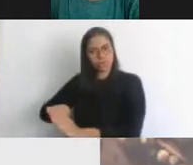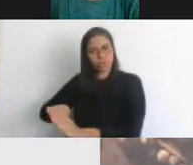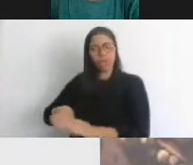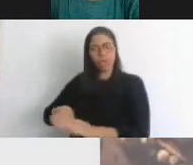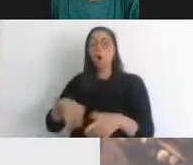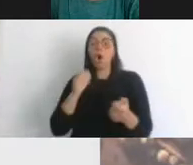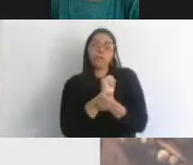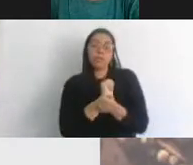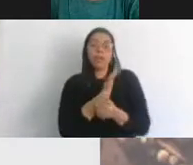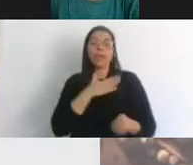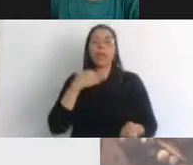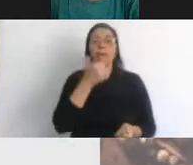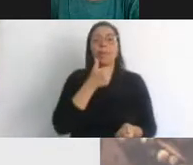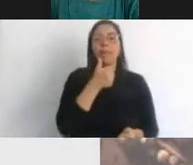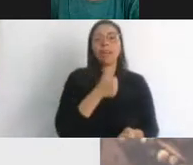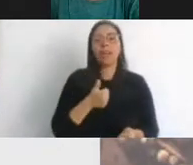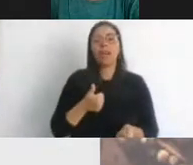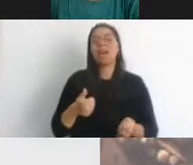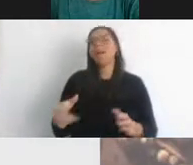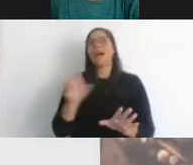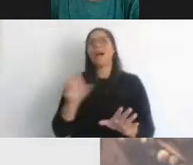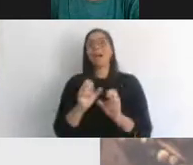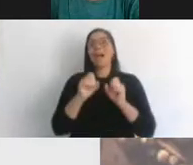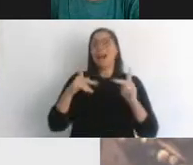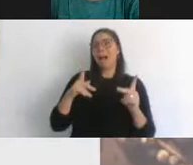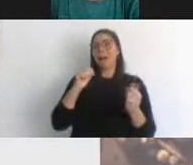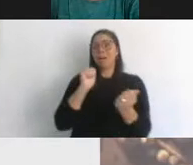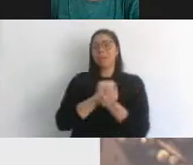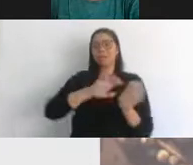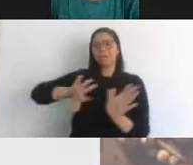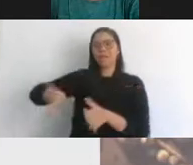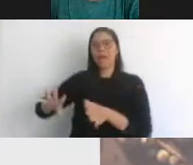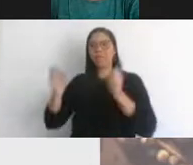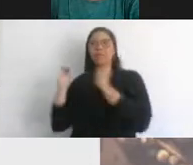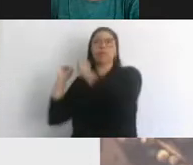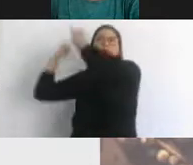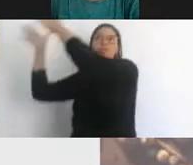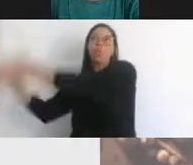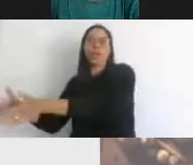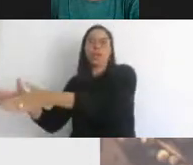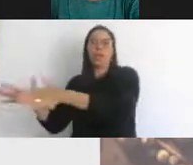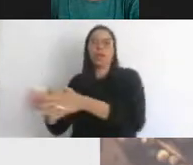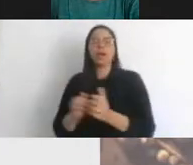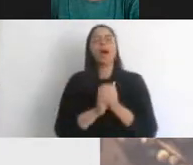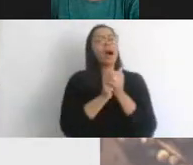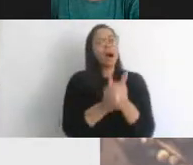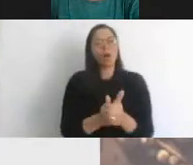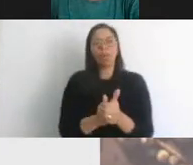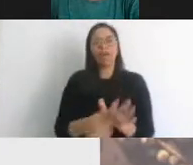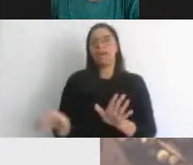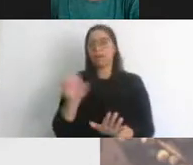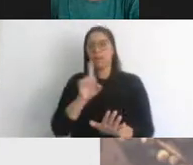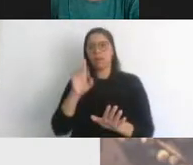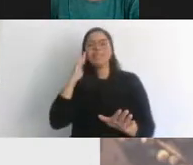lembre se que não é simplesmente a vou tirar esse aqui ele tá doente vou jogar o Marco eles entendem que a linha uma mercadoria que tem um